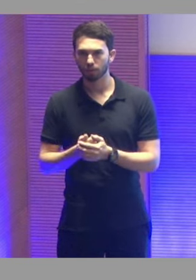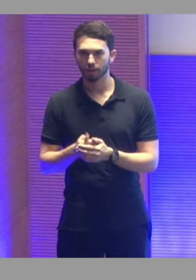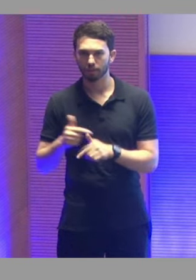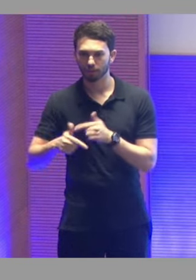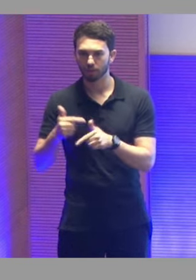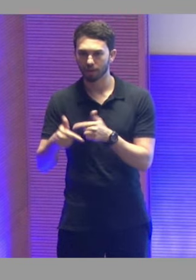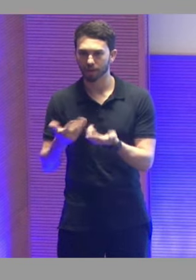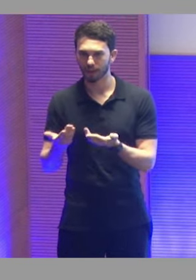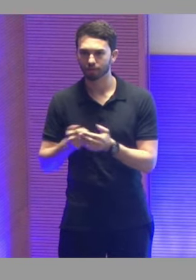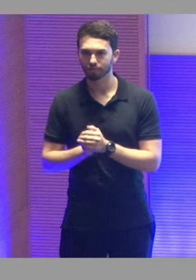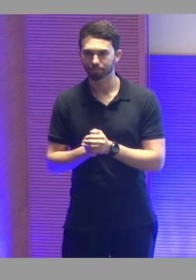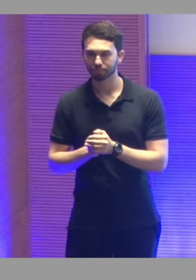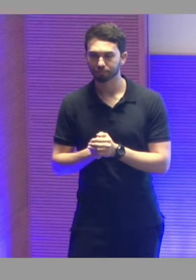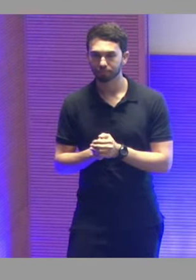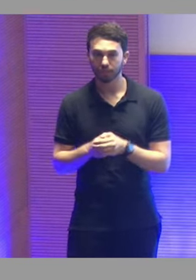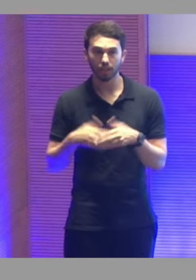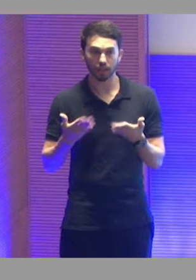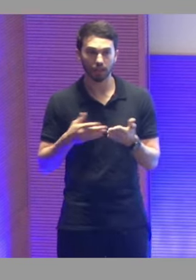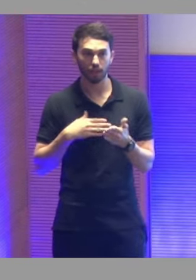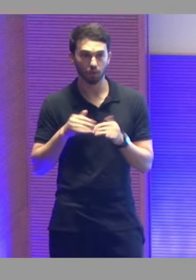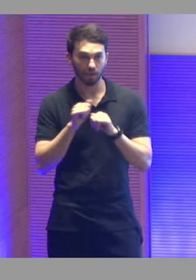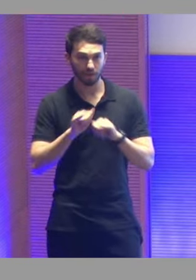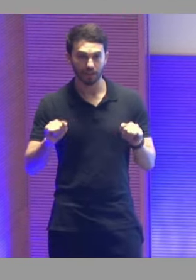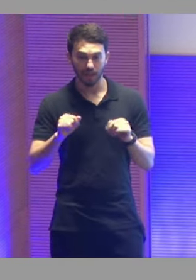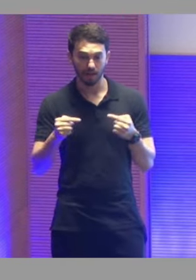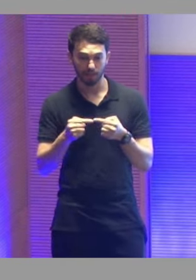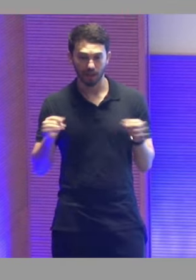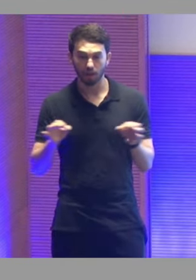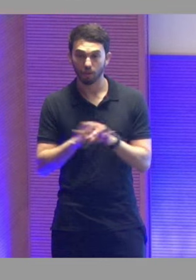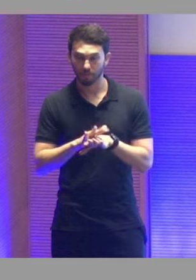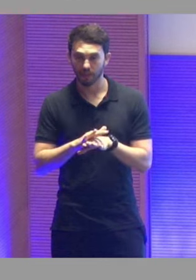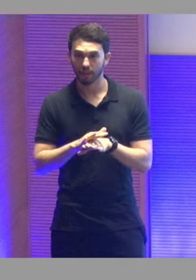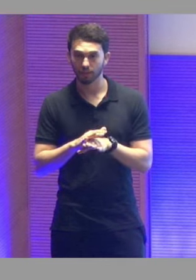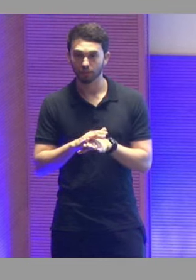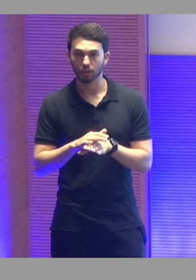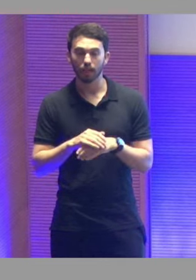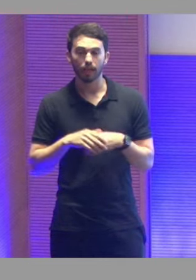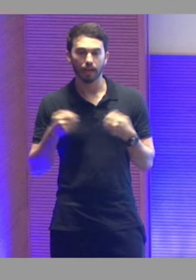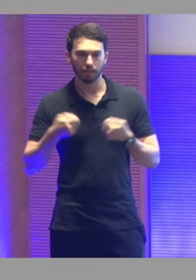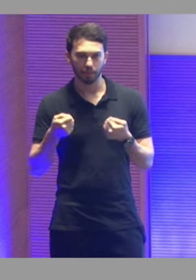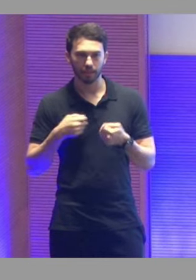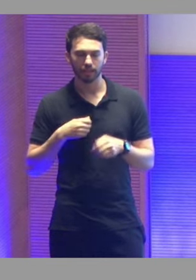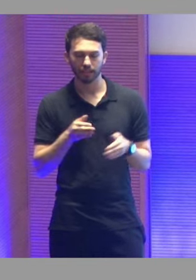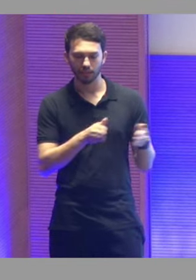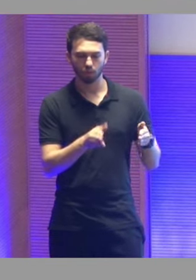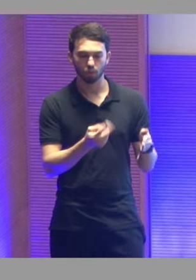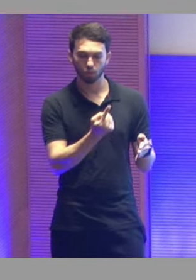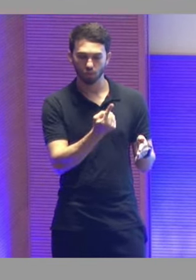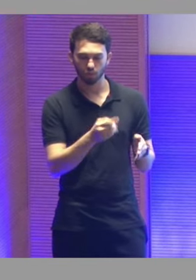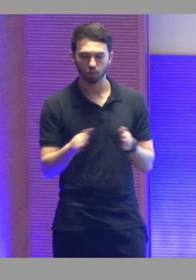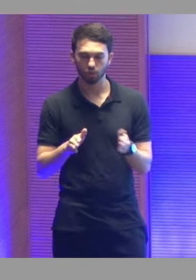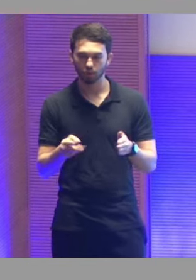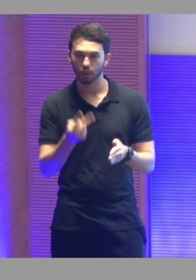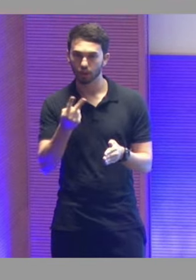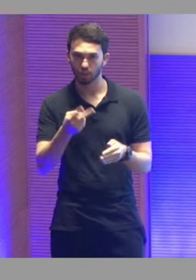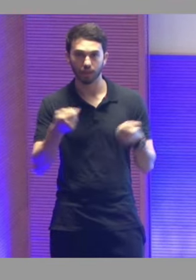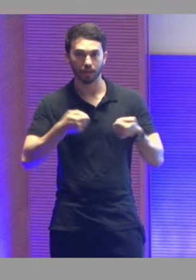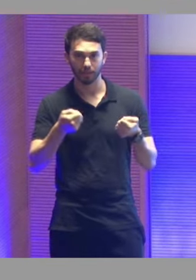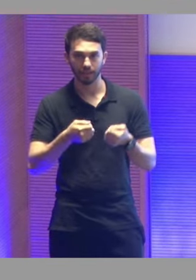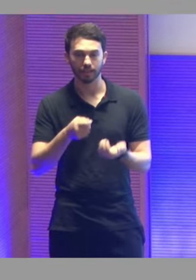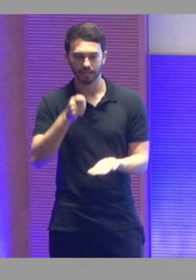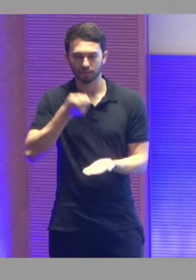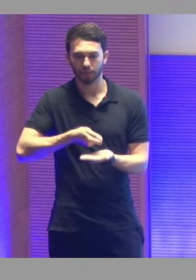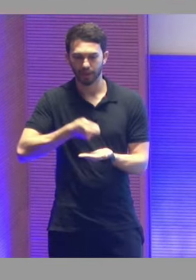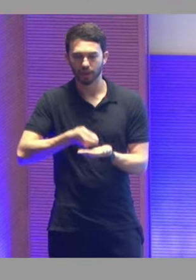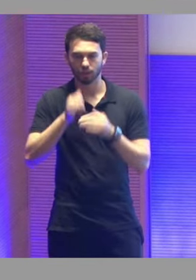e para quem não sabe para que o inventário seja considerado completo no programa as fontes de emissão de scopo 1 e Esopo 2 São de relato obrigatório para que